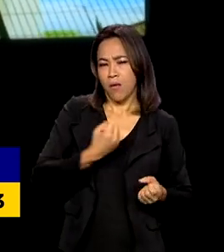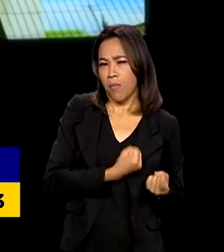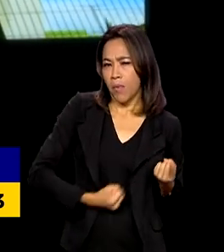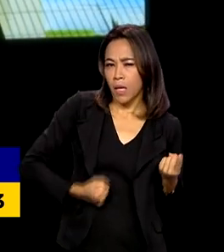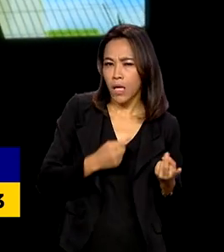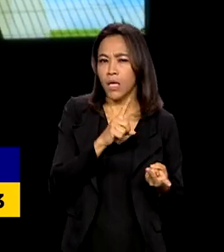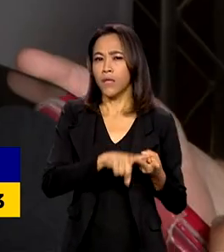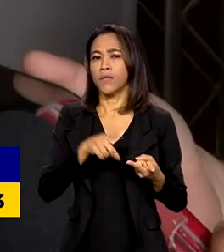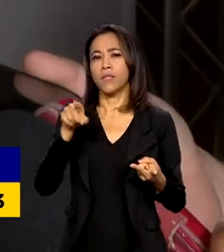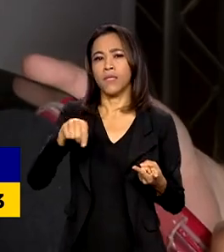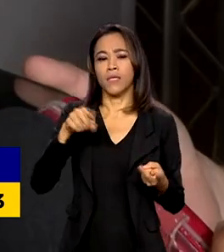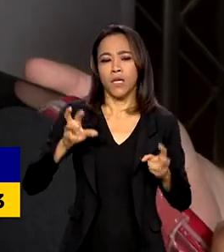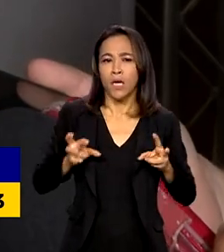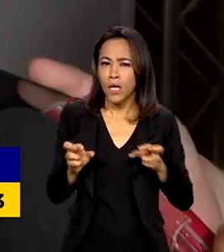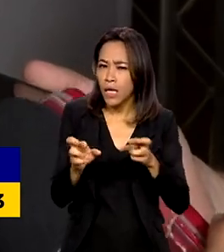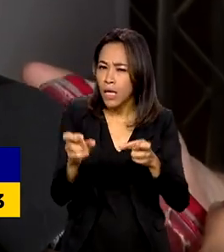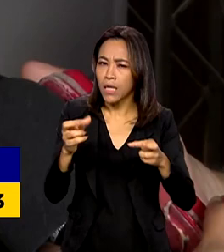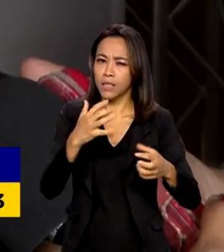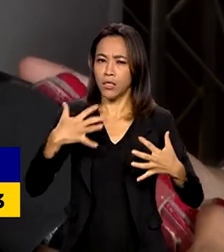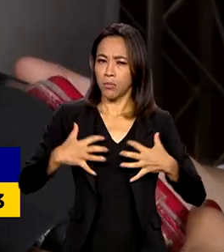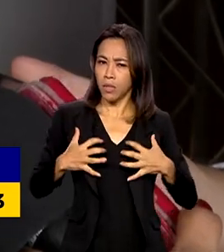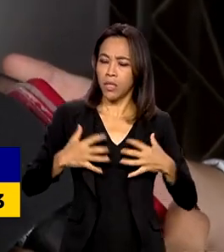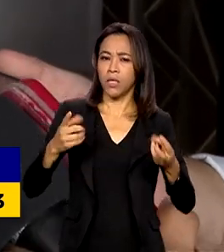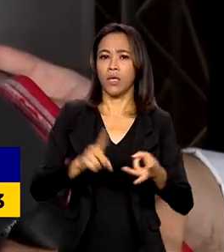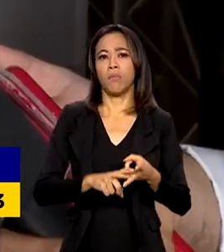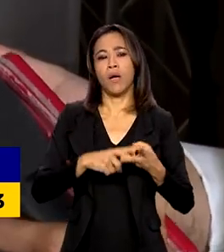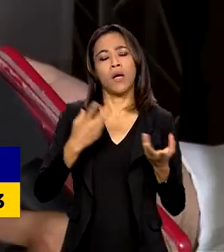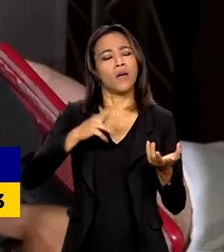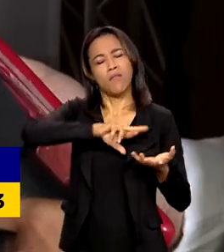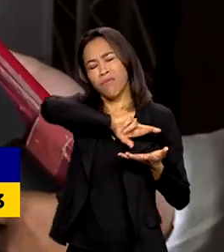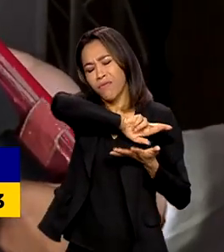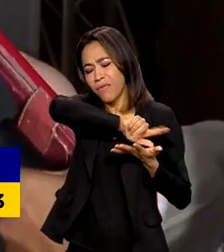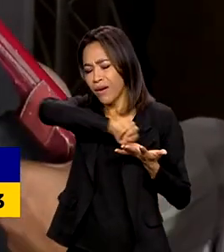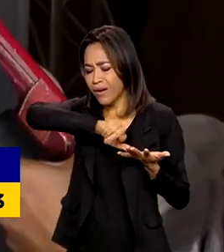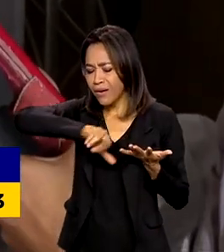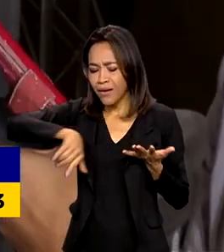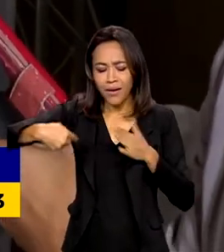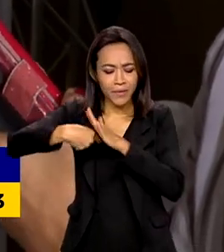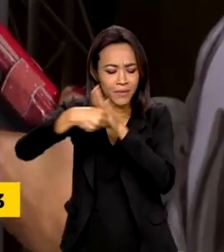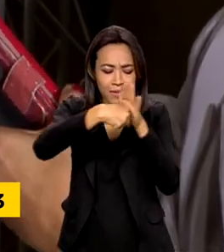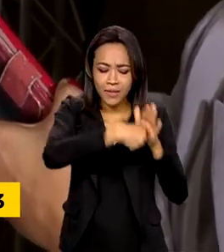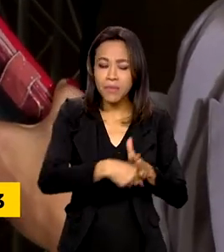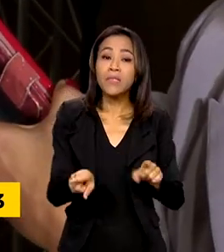mamografia, rastreio de câncer de mama, ultrassonografia e uma série de outras ações e cirurgias elativas também.